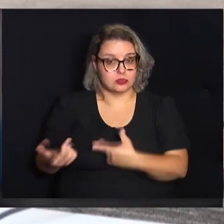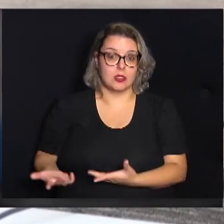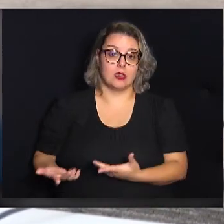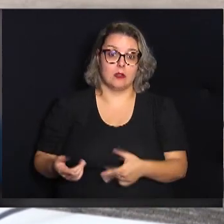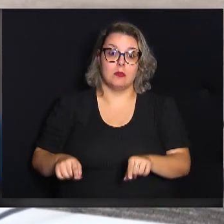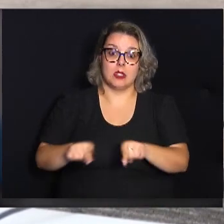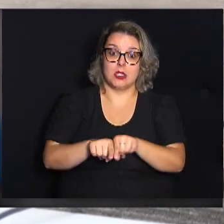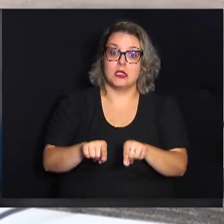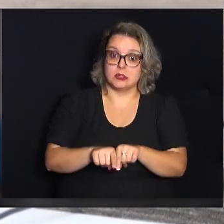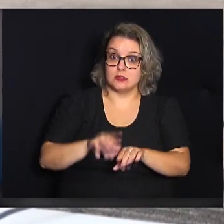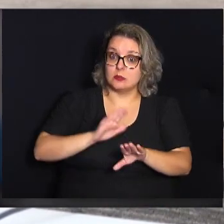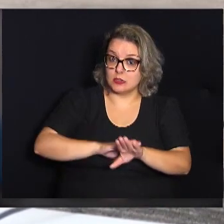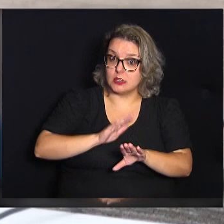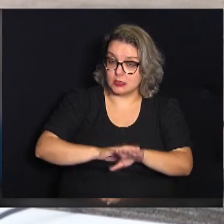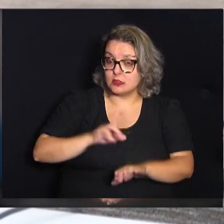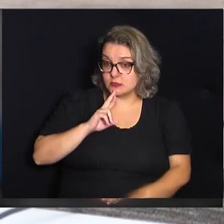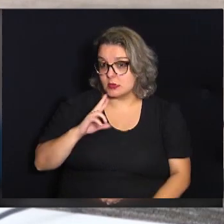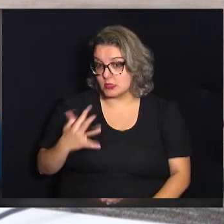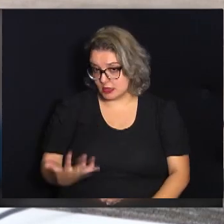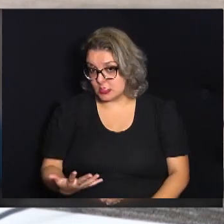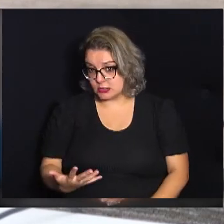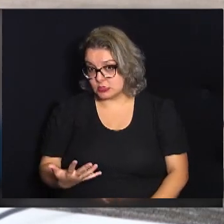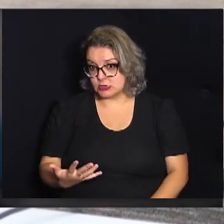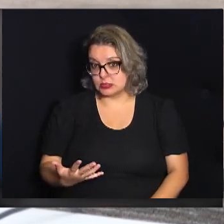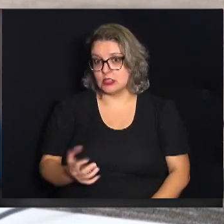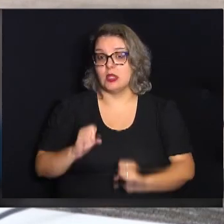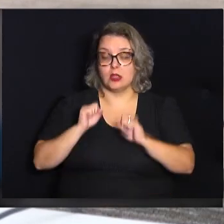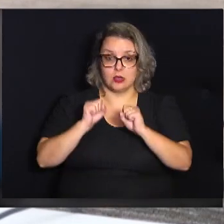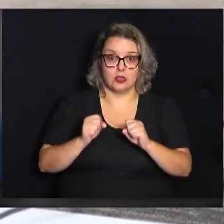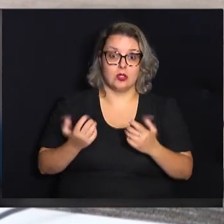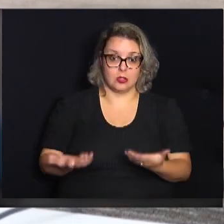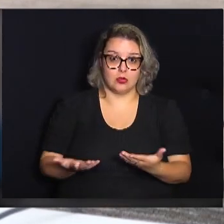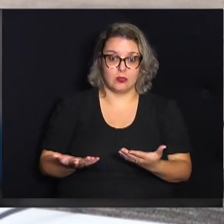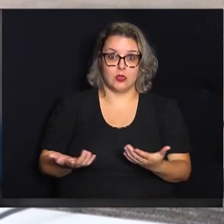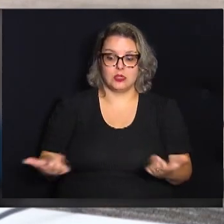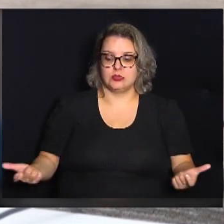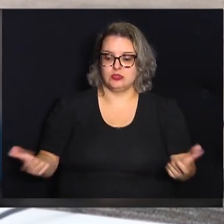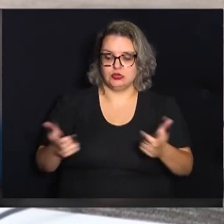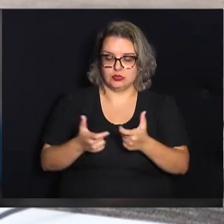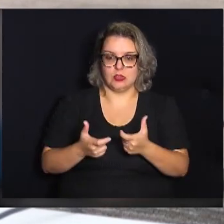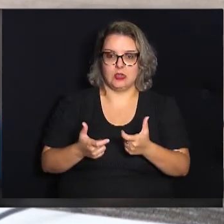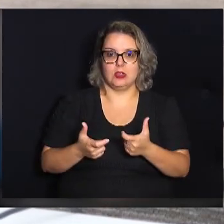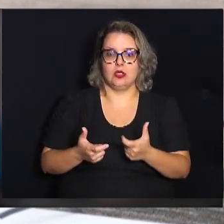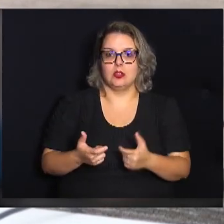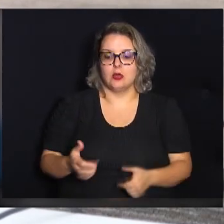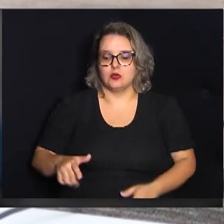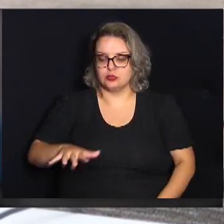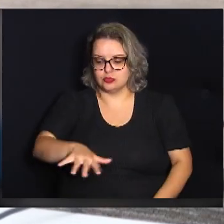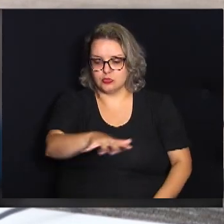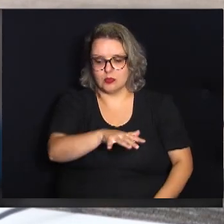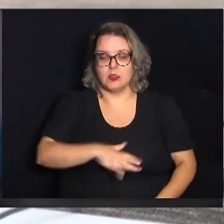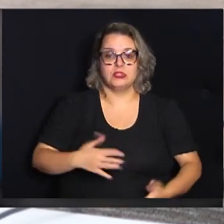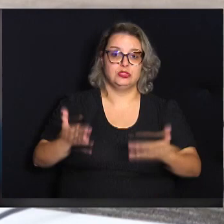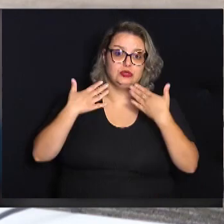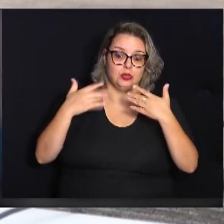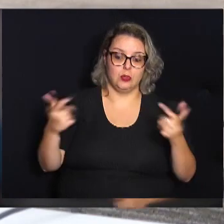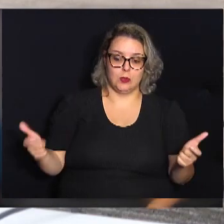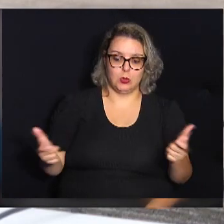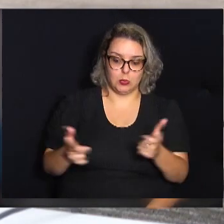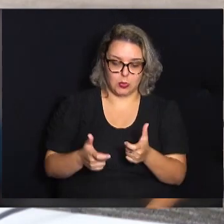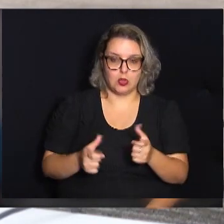também com medidas efetivas, né, que possam reduzir as ilhas de